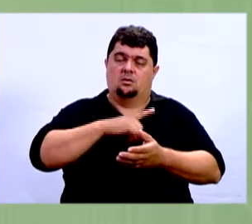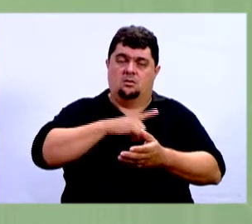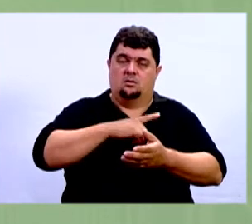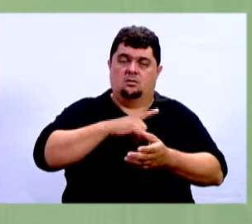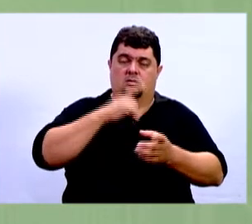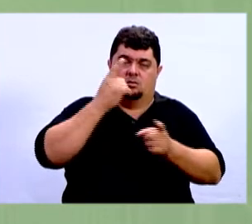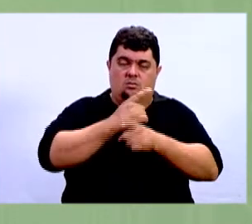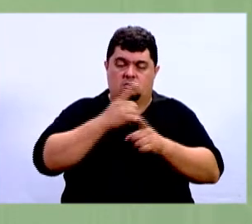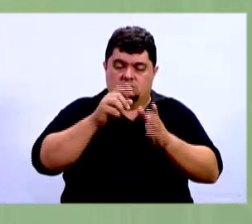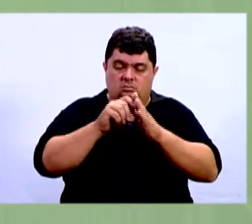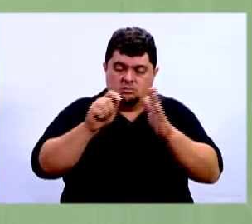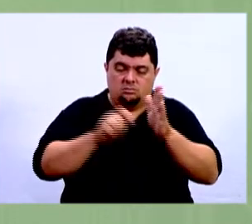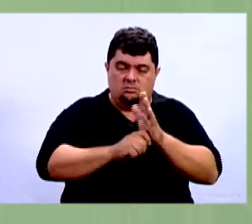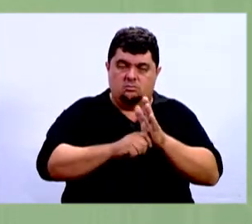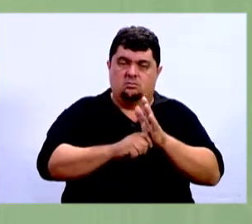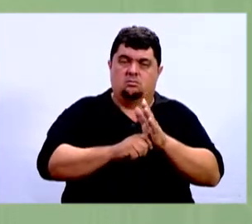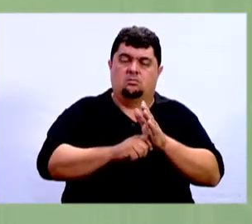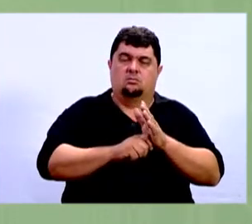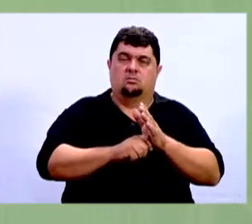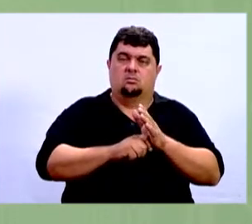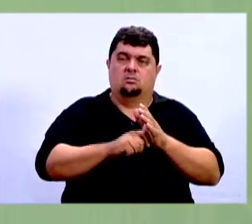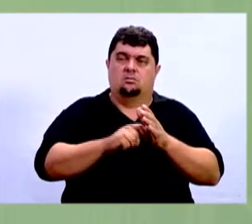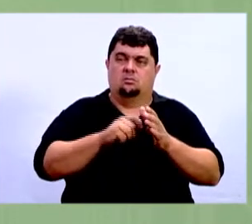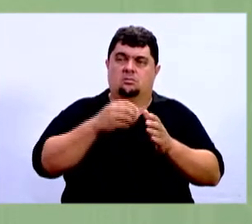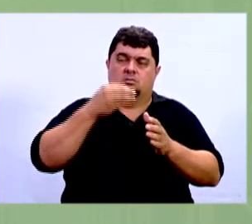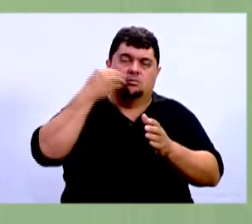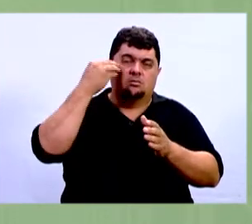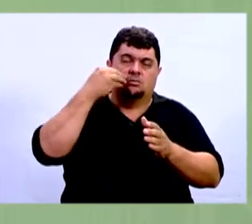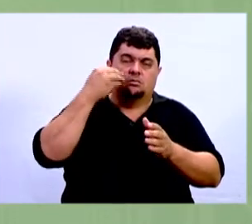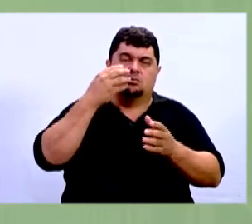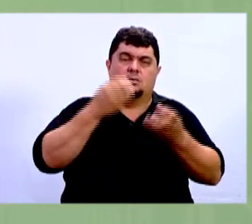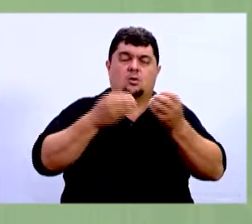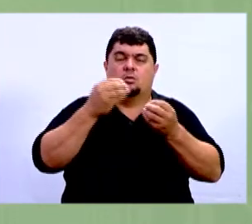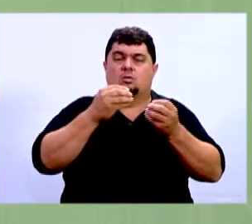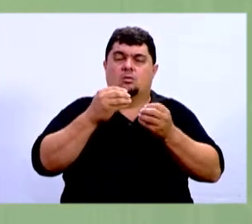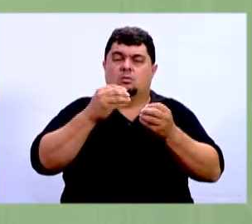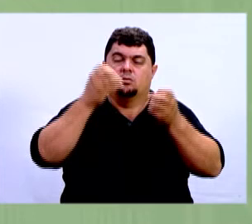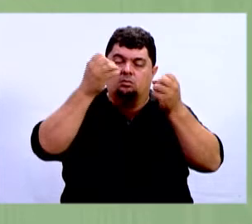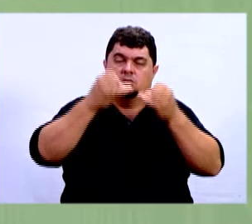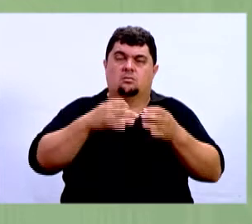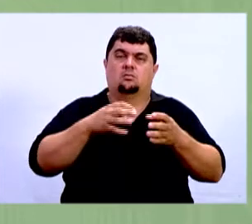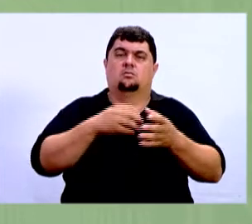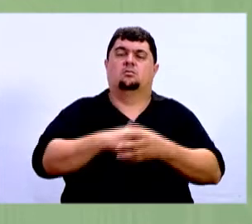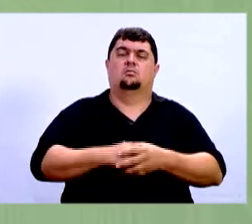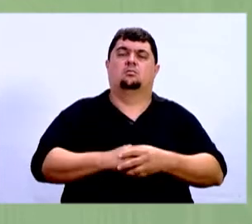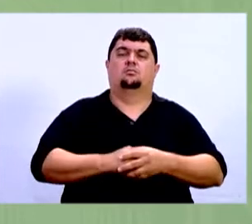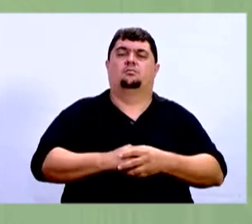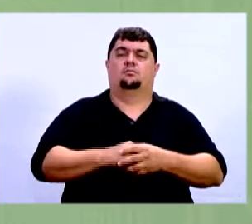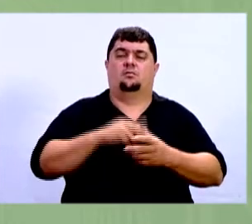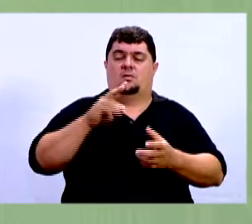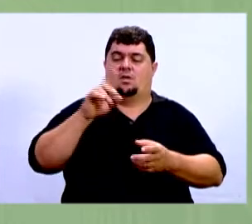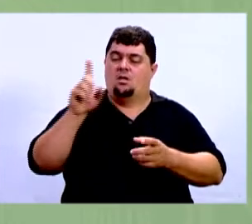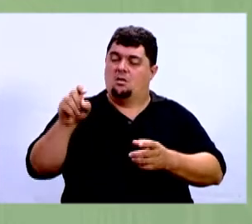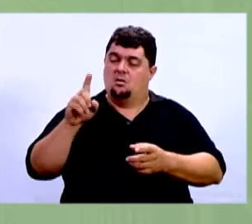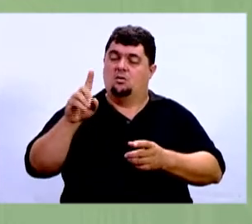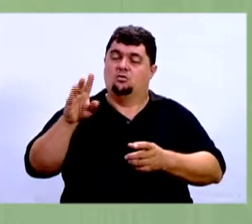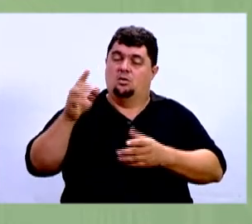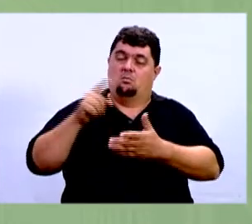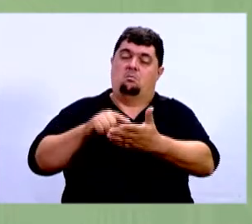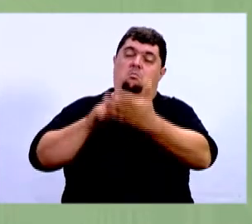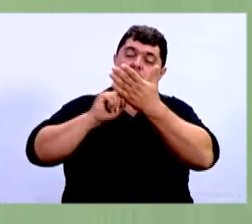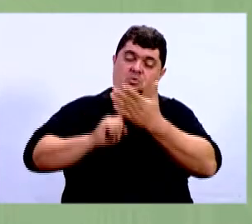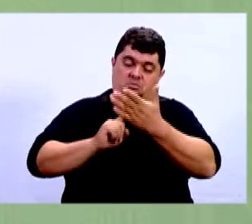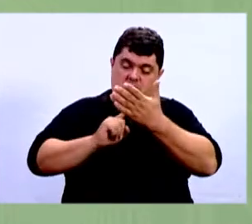artigo lá, científico, do ladinho tem lá, como citar. Aí você pega lá, como citar, clica, ele já traz a citação. Se